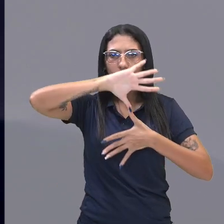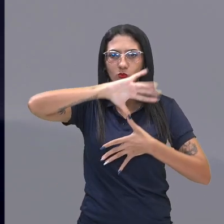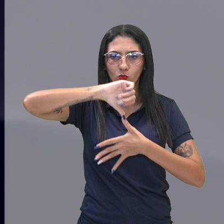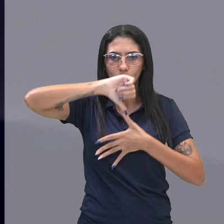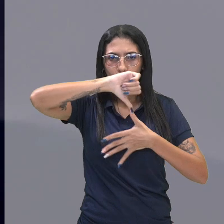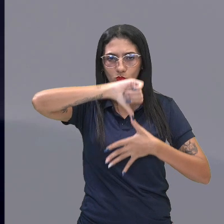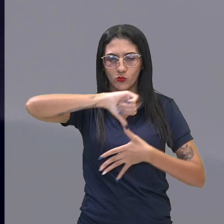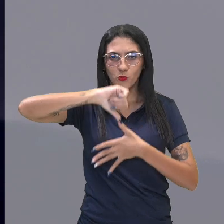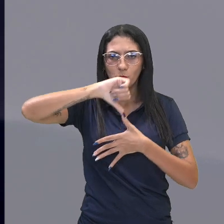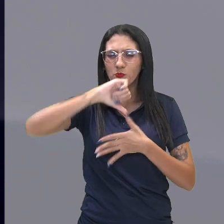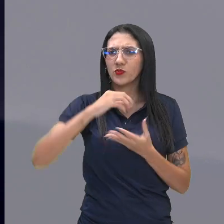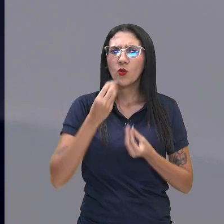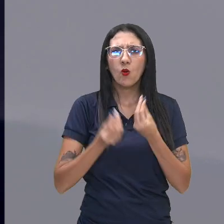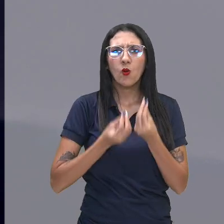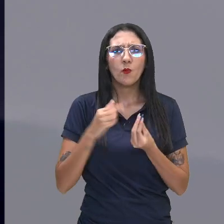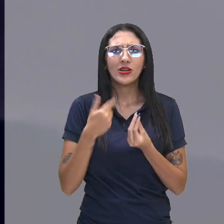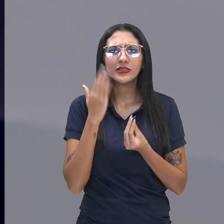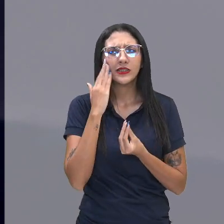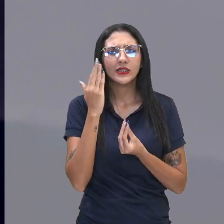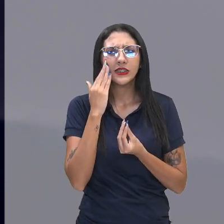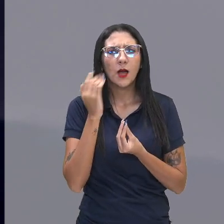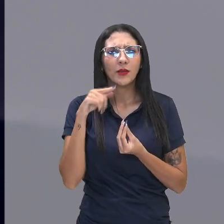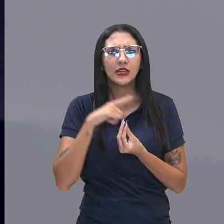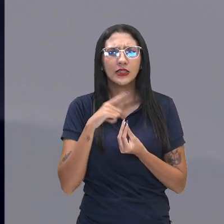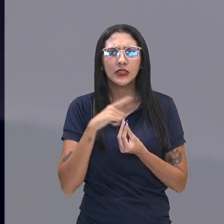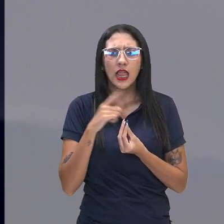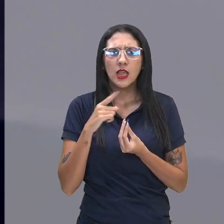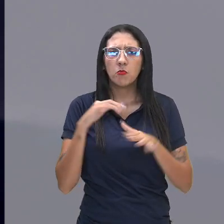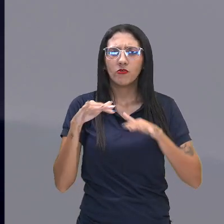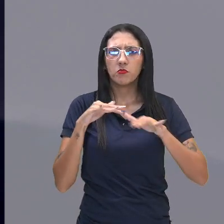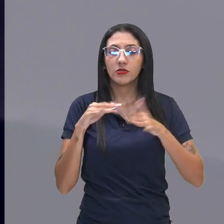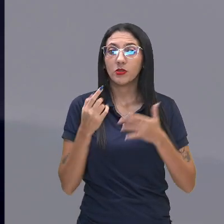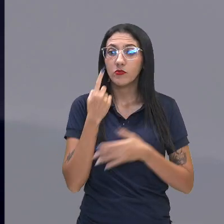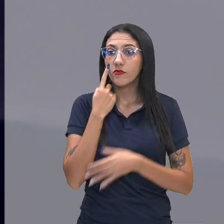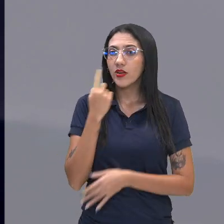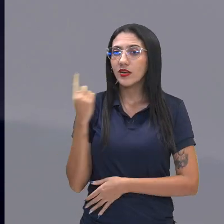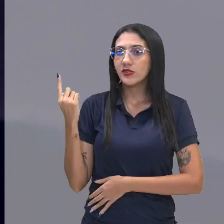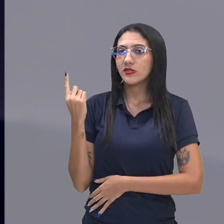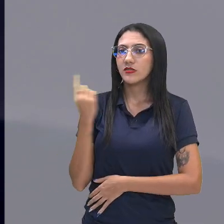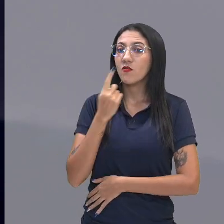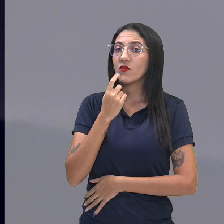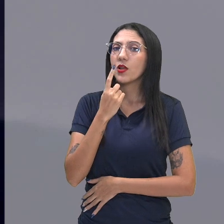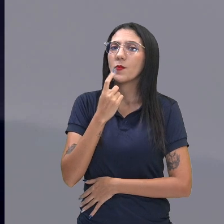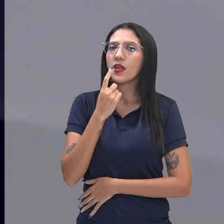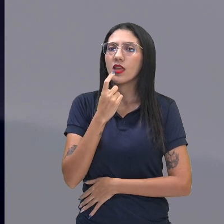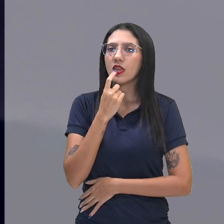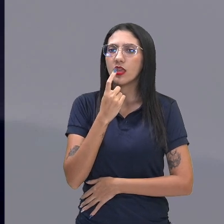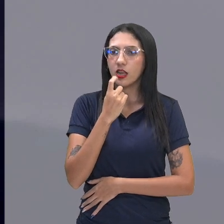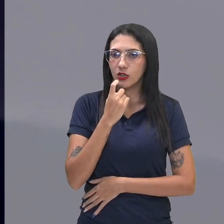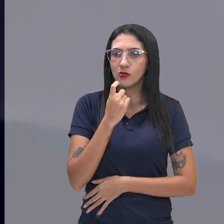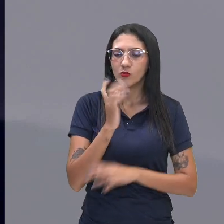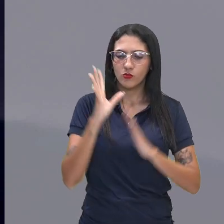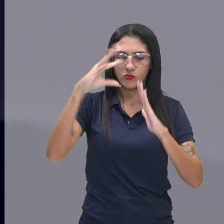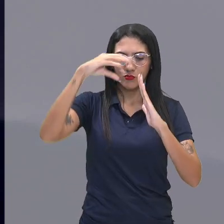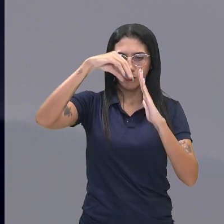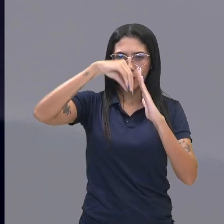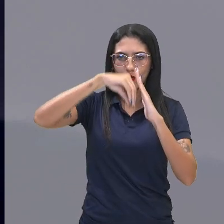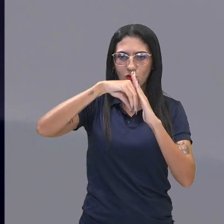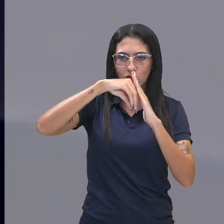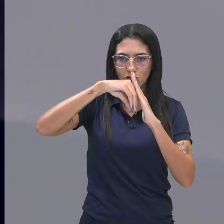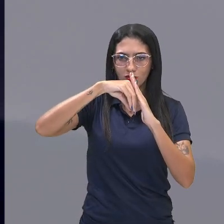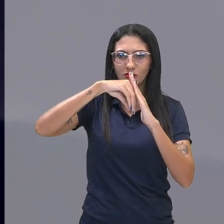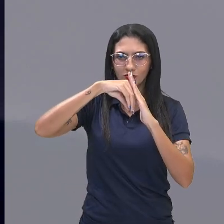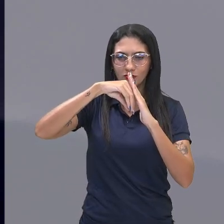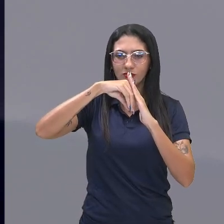atividade. Como é que a gente sabe? Olha a lava saindo lá de dentro desse vulcão, né? Lá dentro, onde no manto ela é chamada